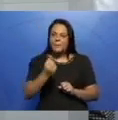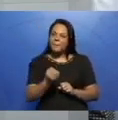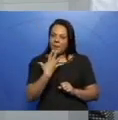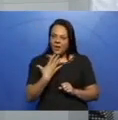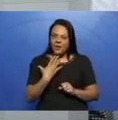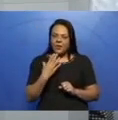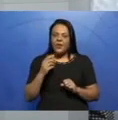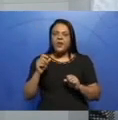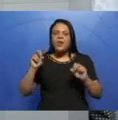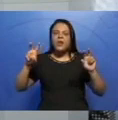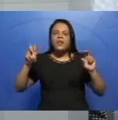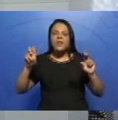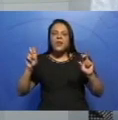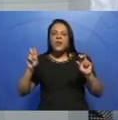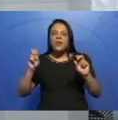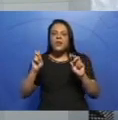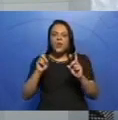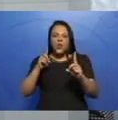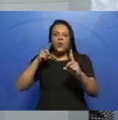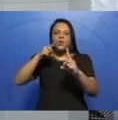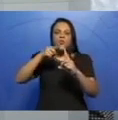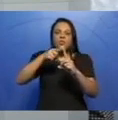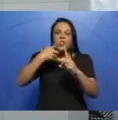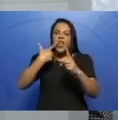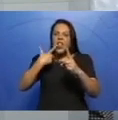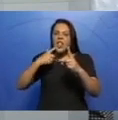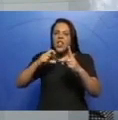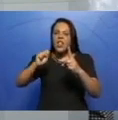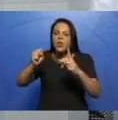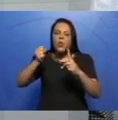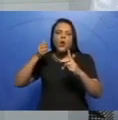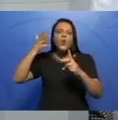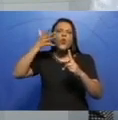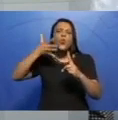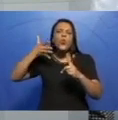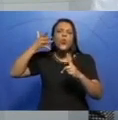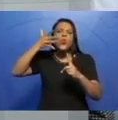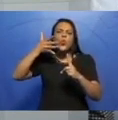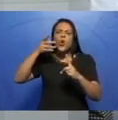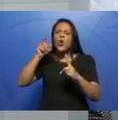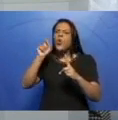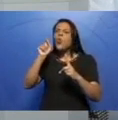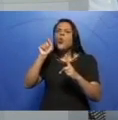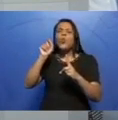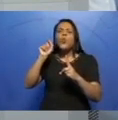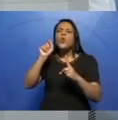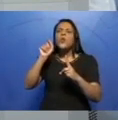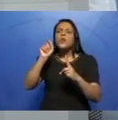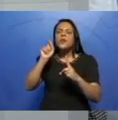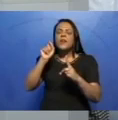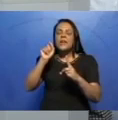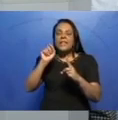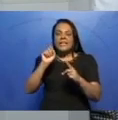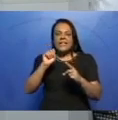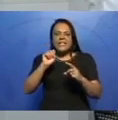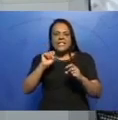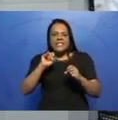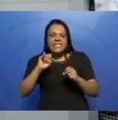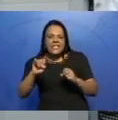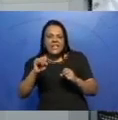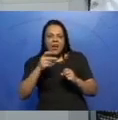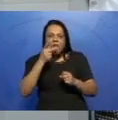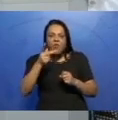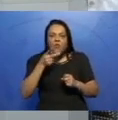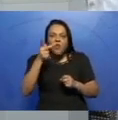modalização. Modalização do discurso. Vamos ver o que significa? Quando falamos ou escrevemos,